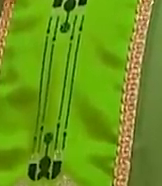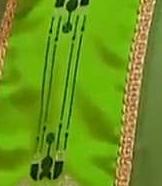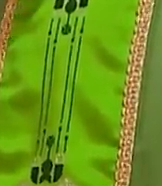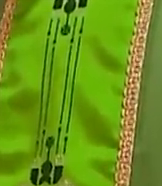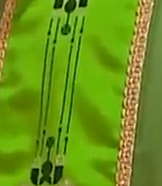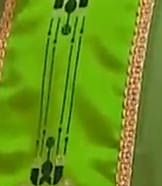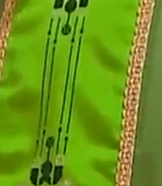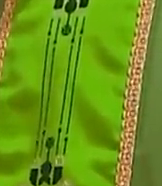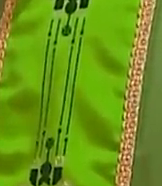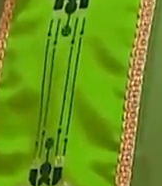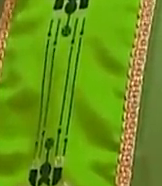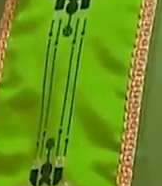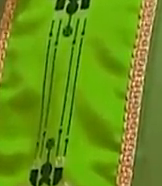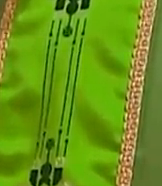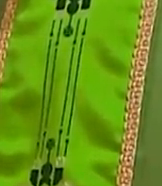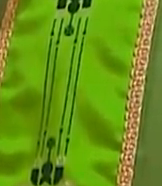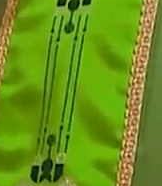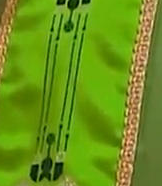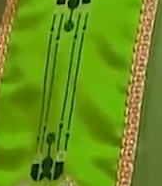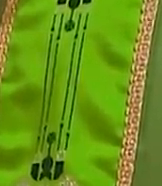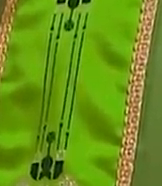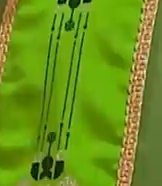Um tanto arriscado.